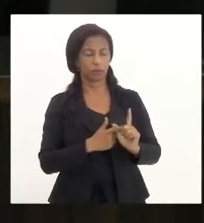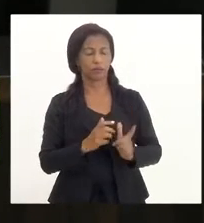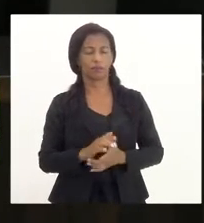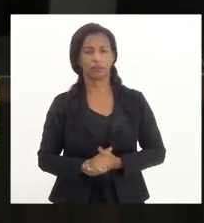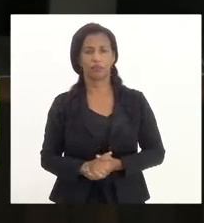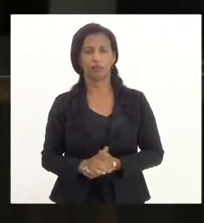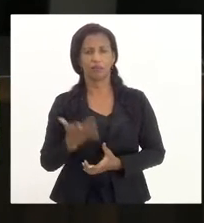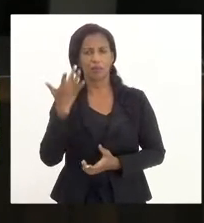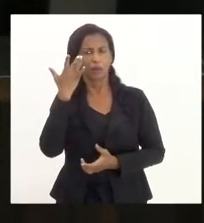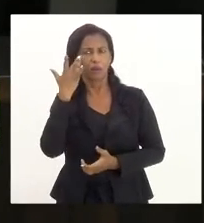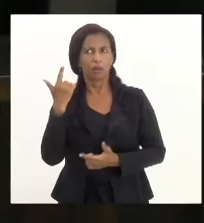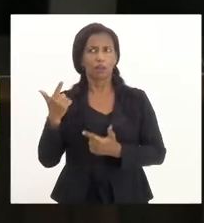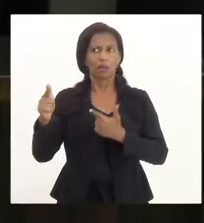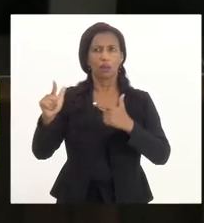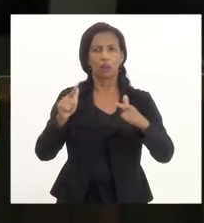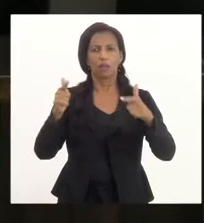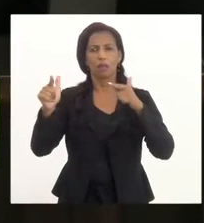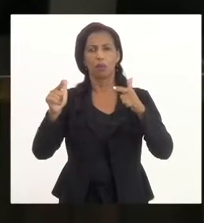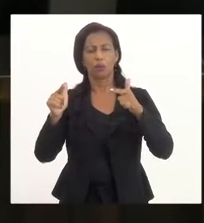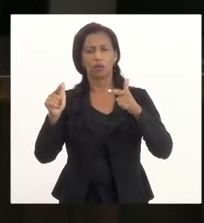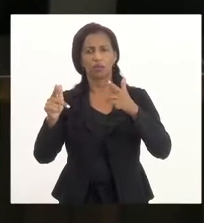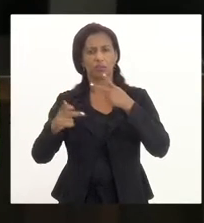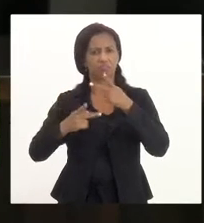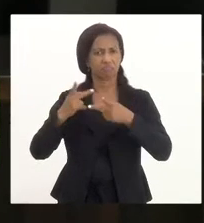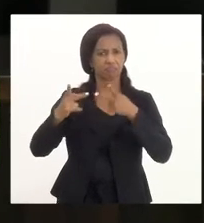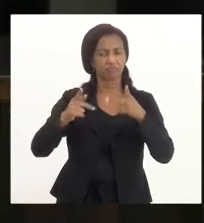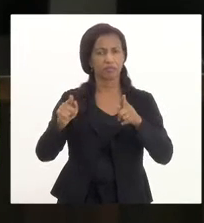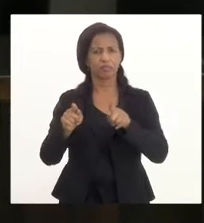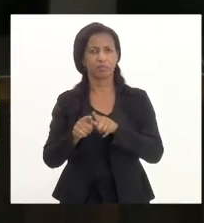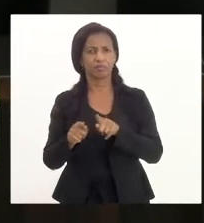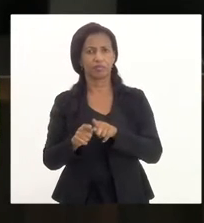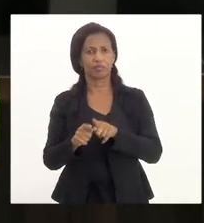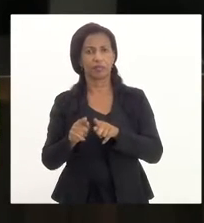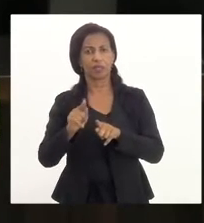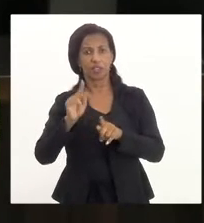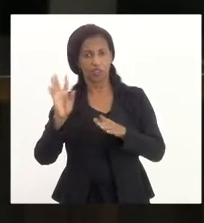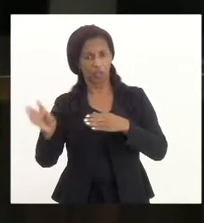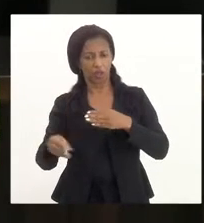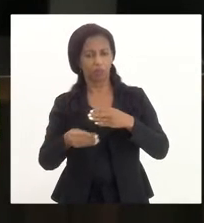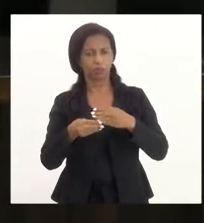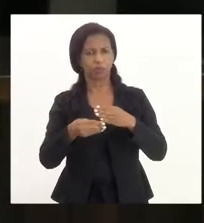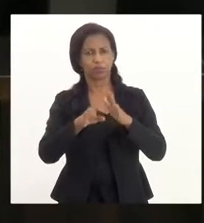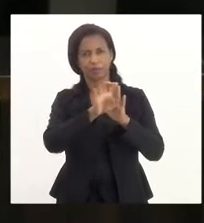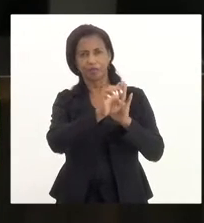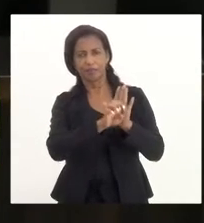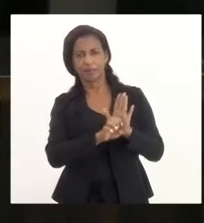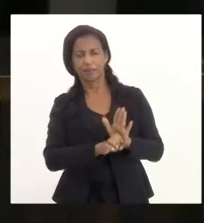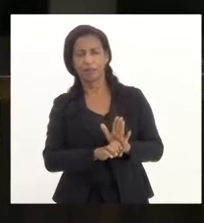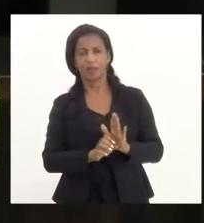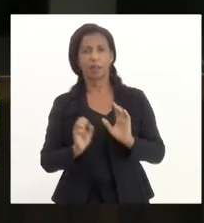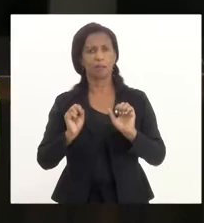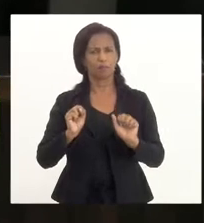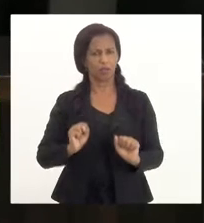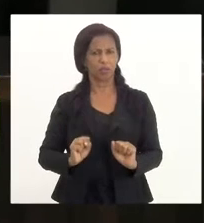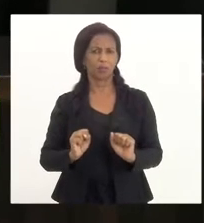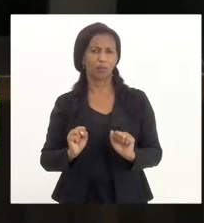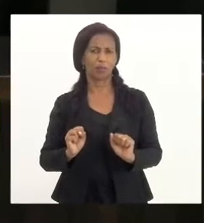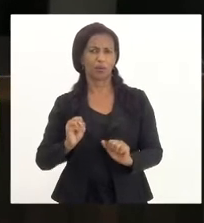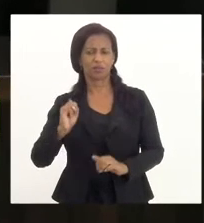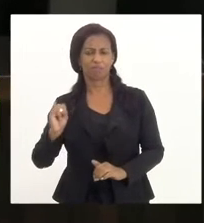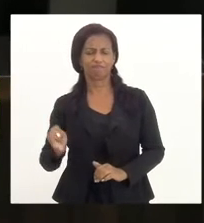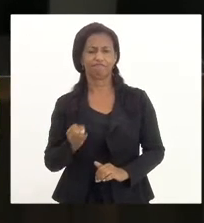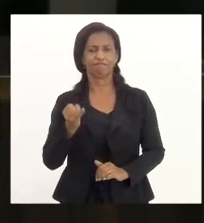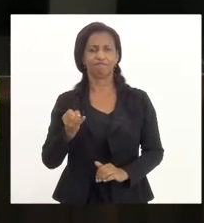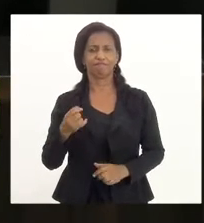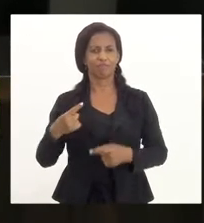eu acho que tem outras questões que foram Emendadas mas que pode ser relevante